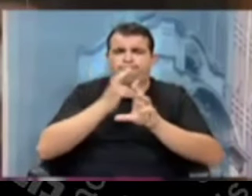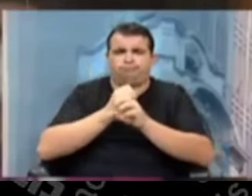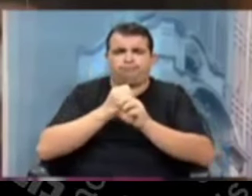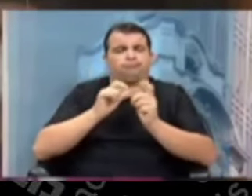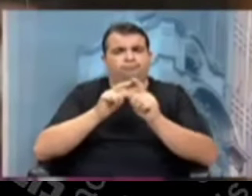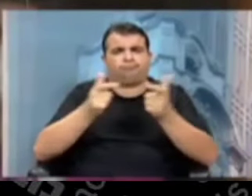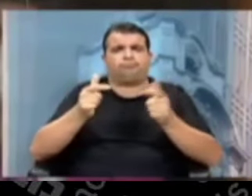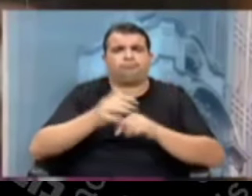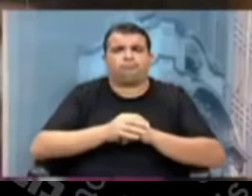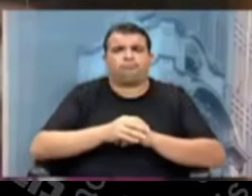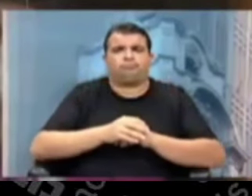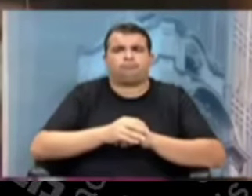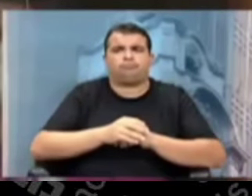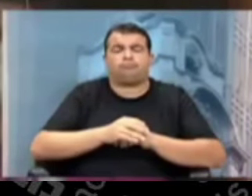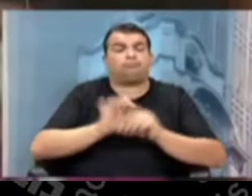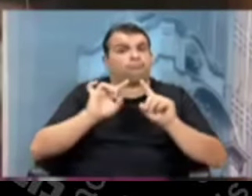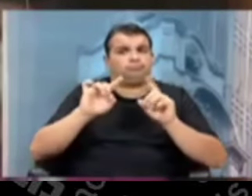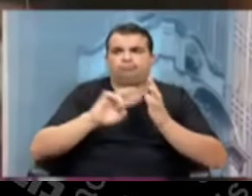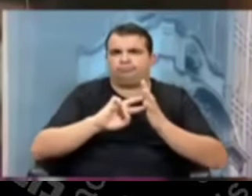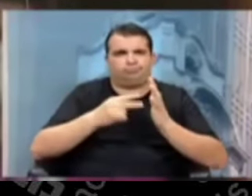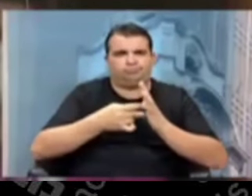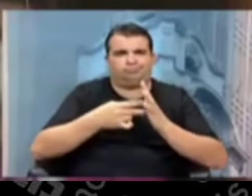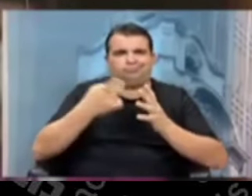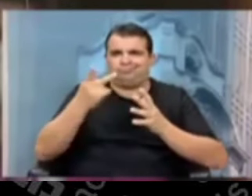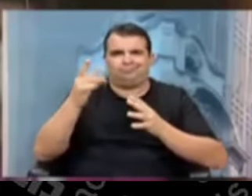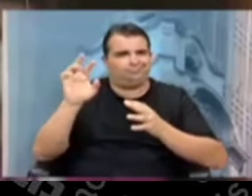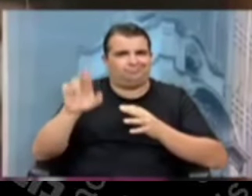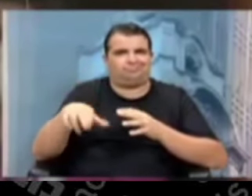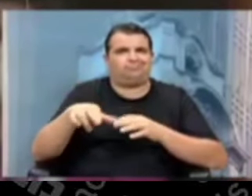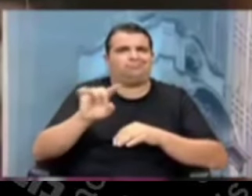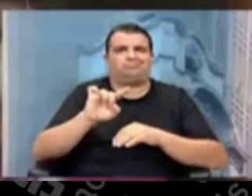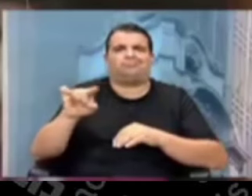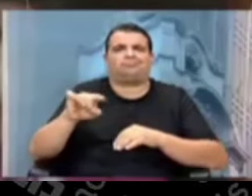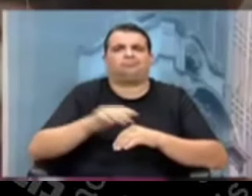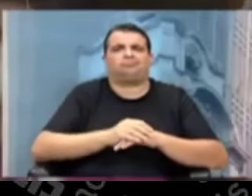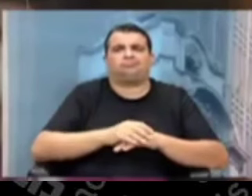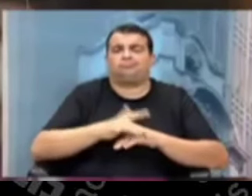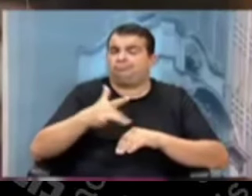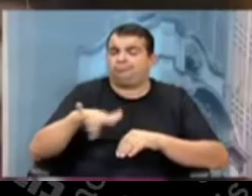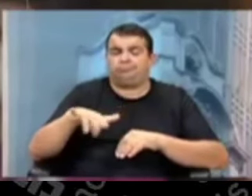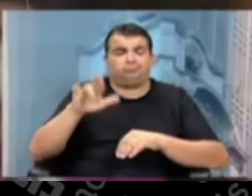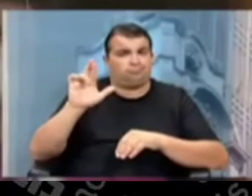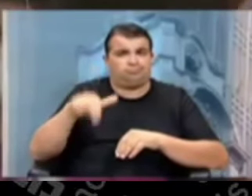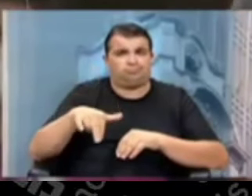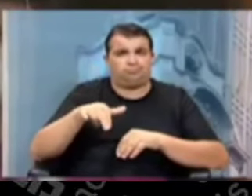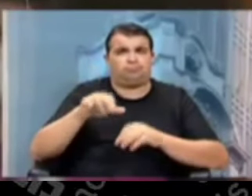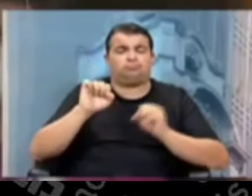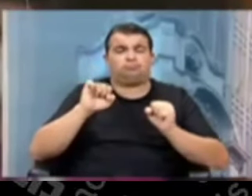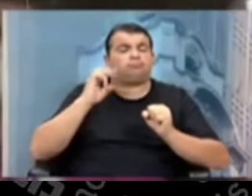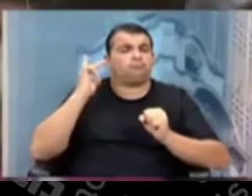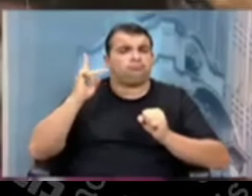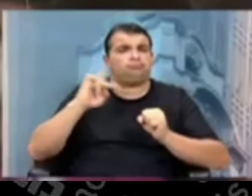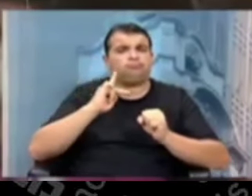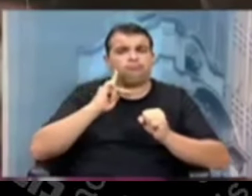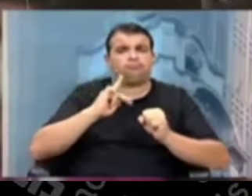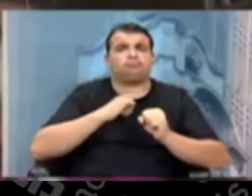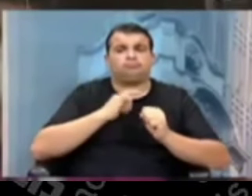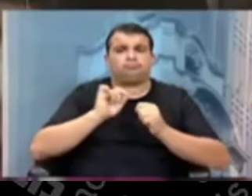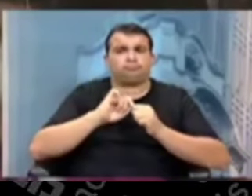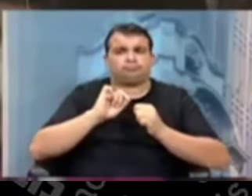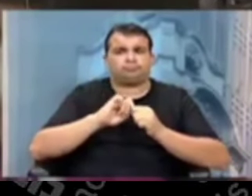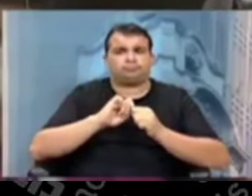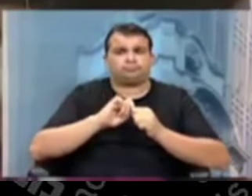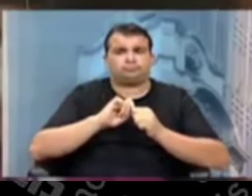na maioria isso não significa que estejam certos isso não significa que essa política que está sendo